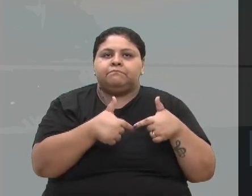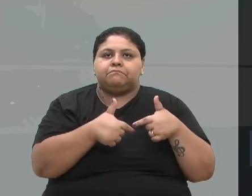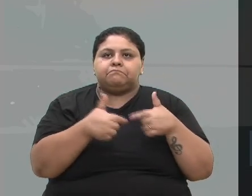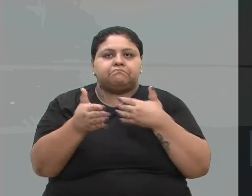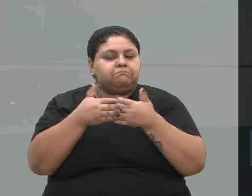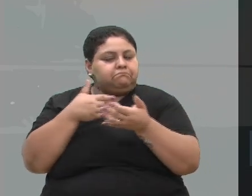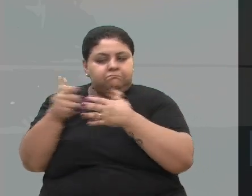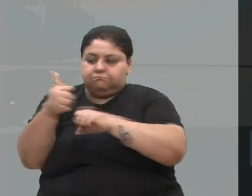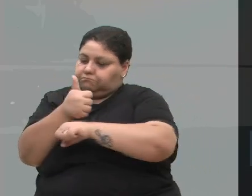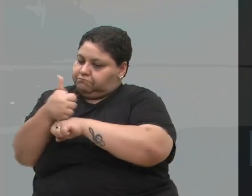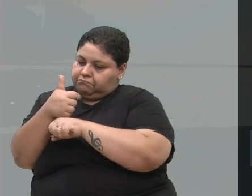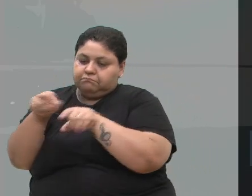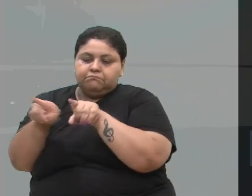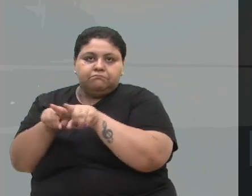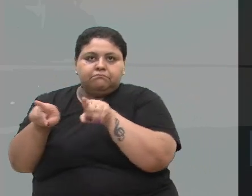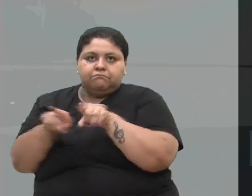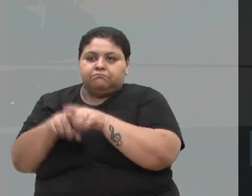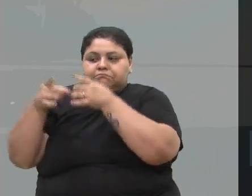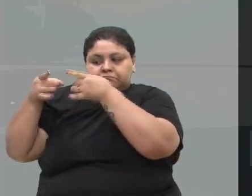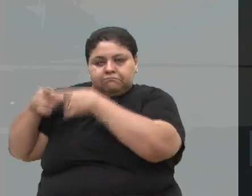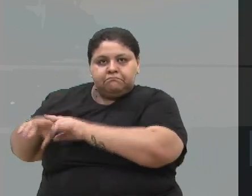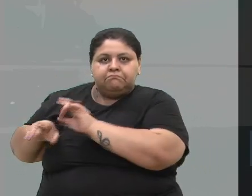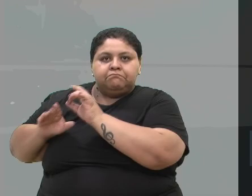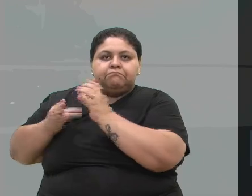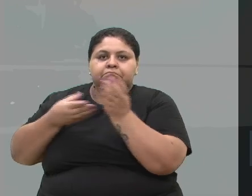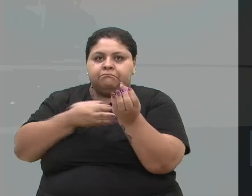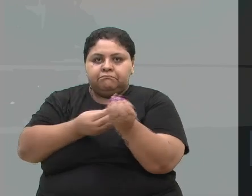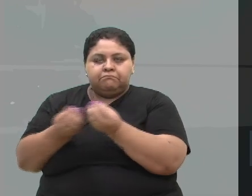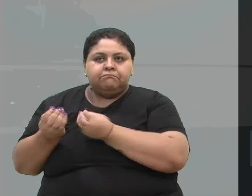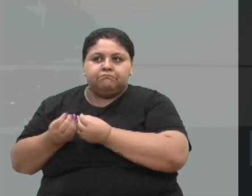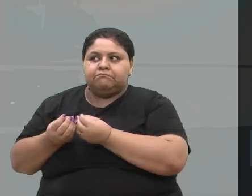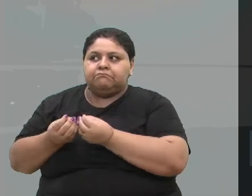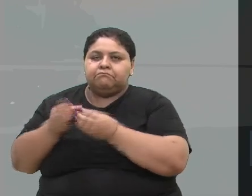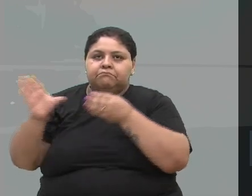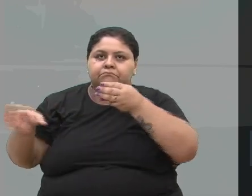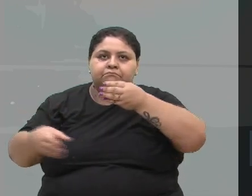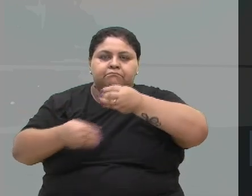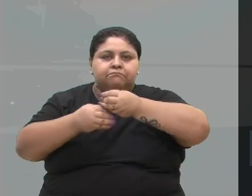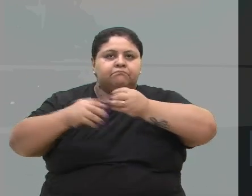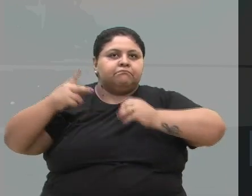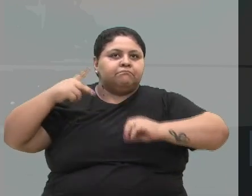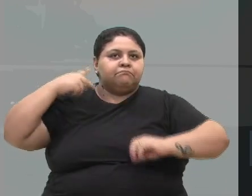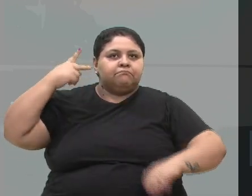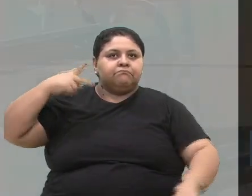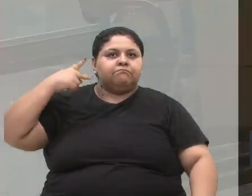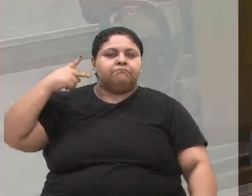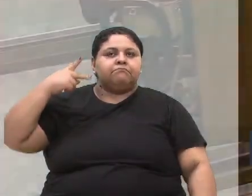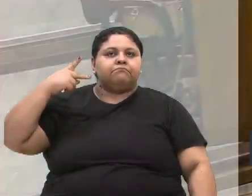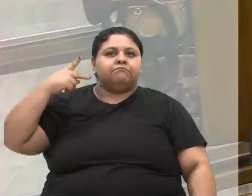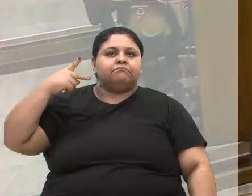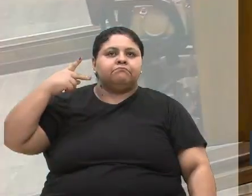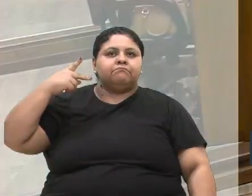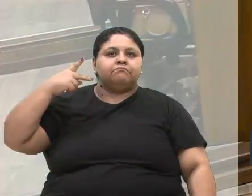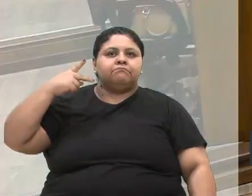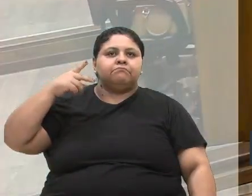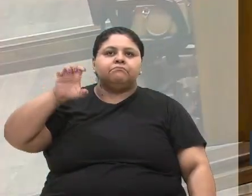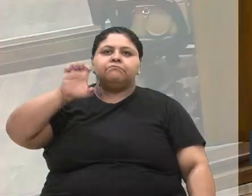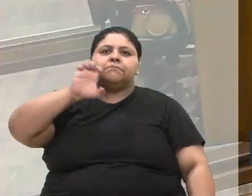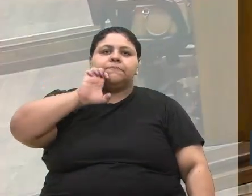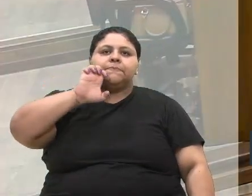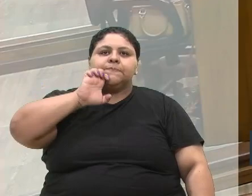profissão tem prejudicado bastante. Então, senhor parte vereadora... Declaração de líder do Partido